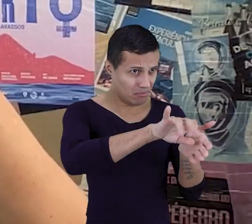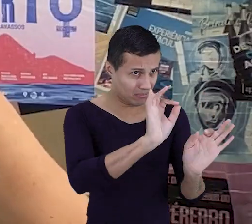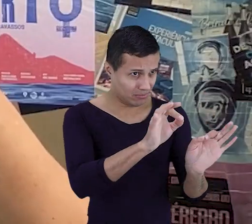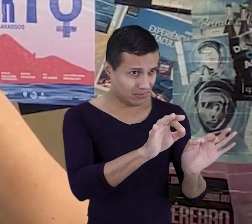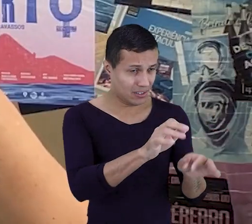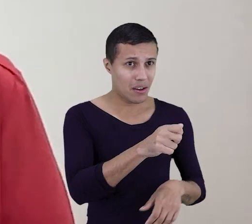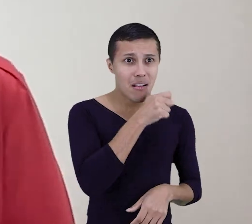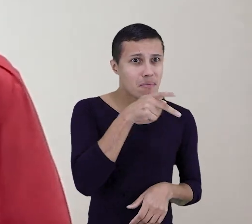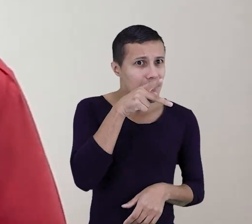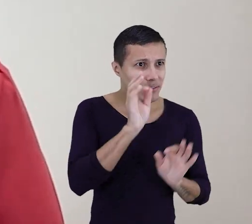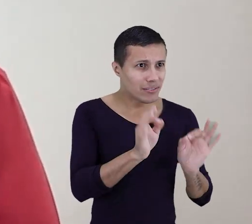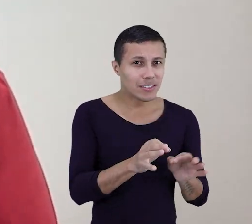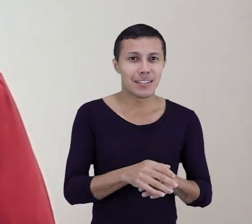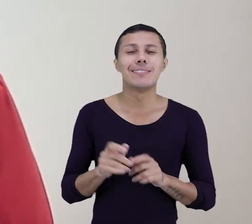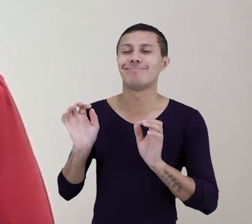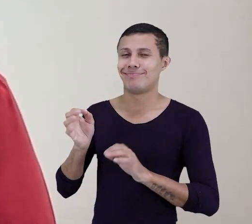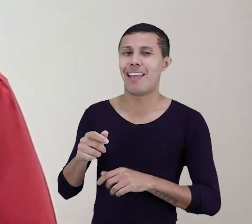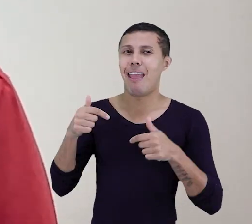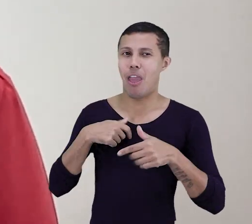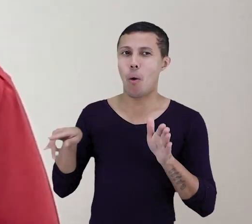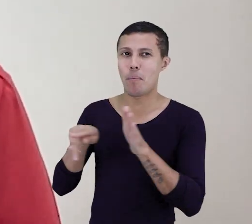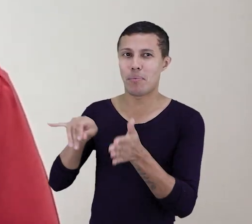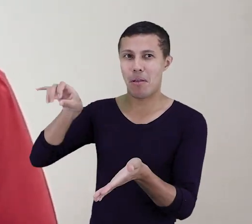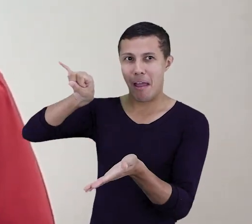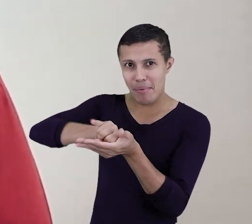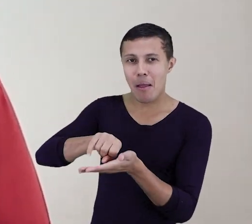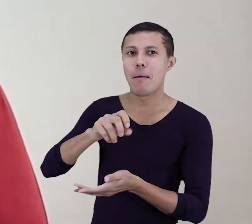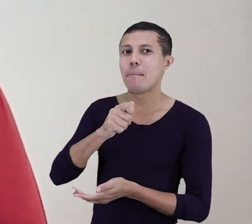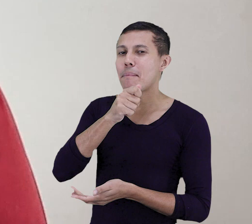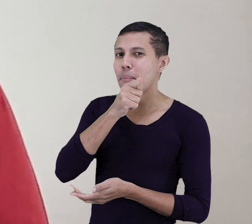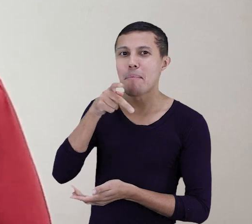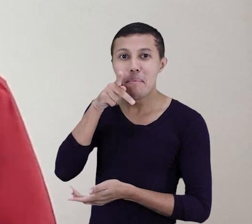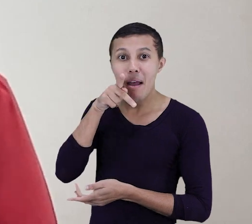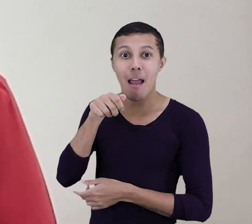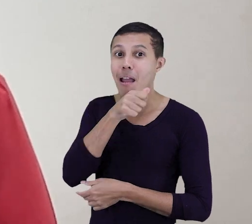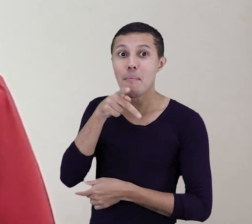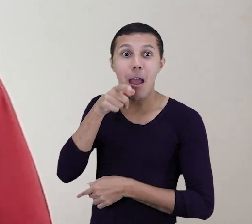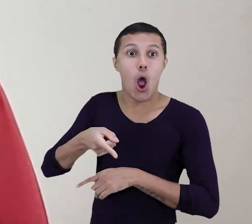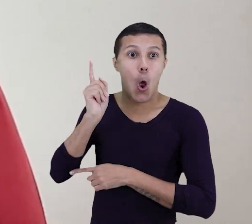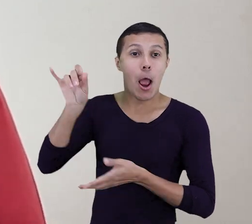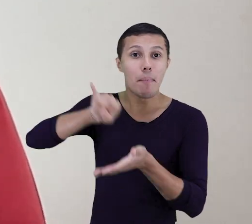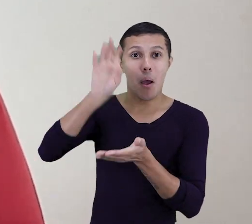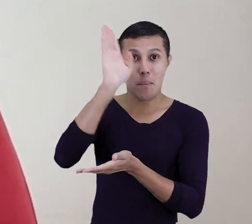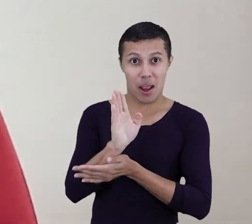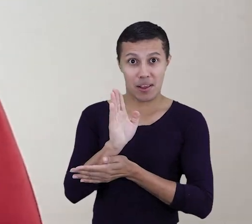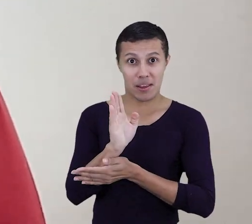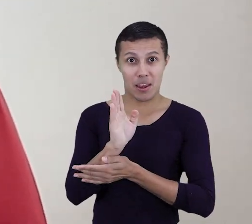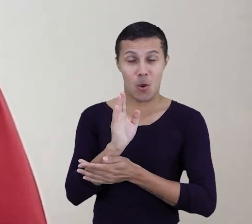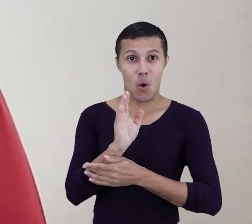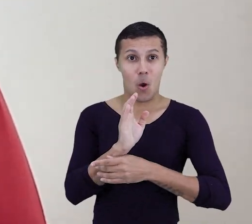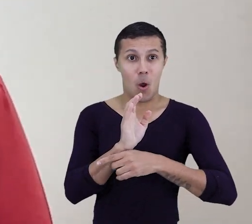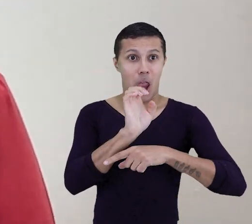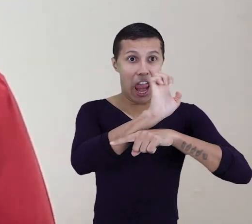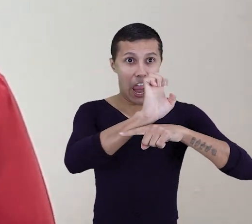capital, Macapá? Sim, eu estou na capital, em Macapá. Macapá é a única capital brasileira cortada pela linha